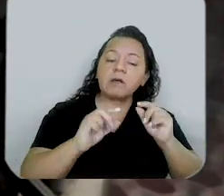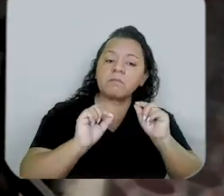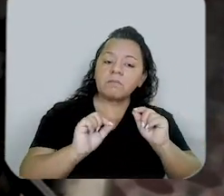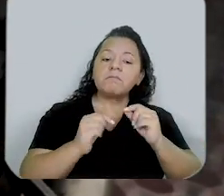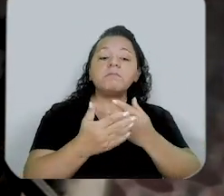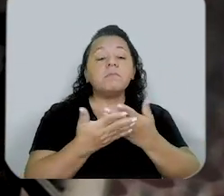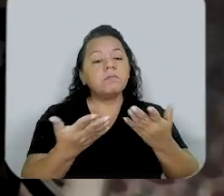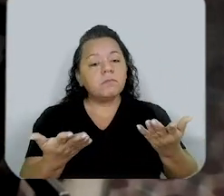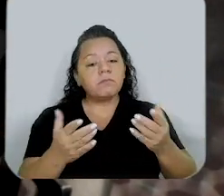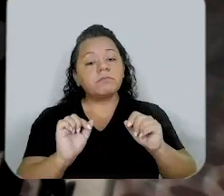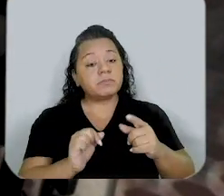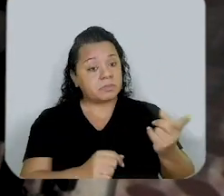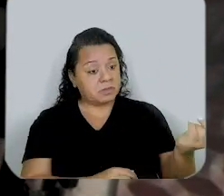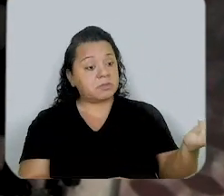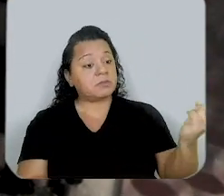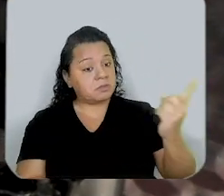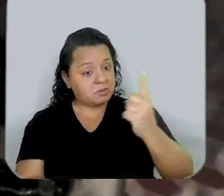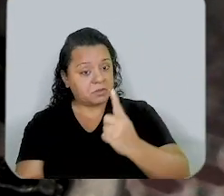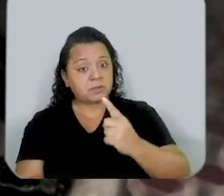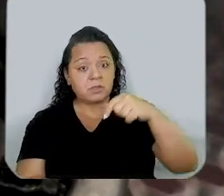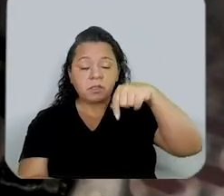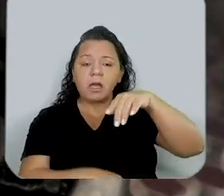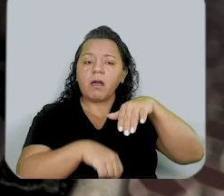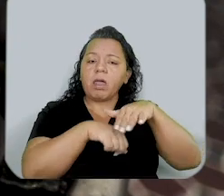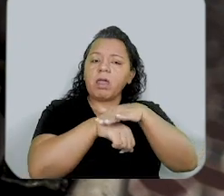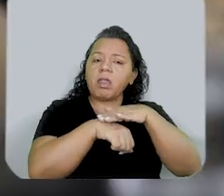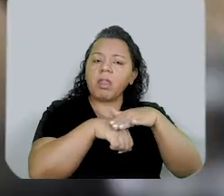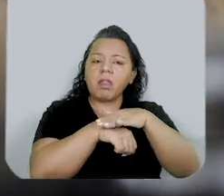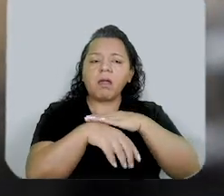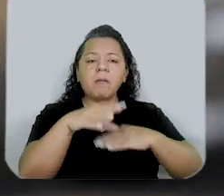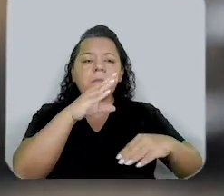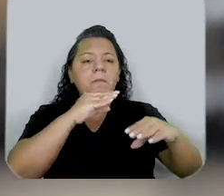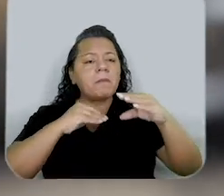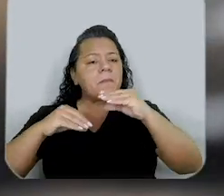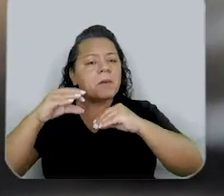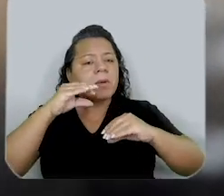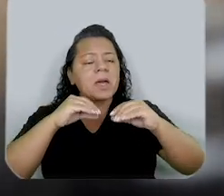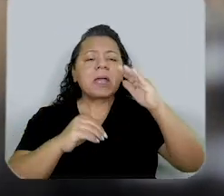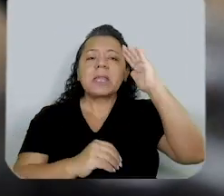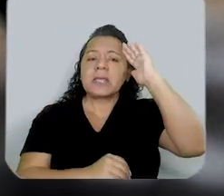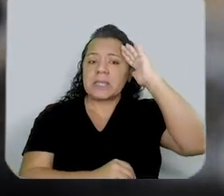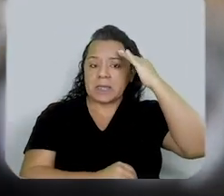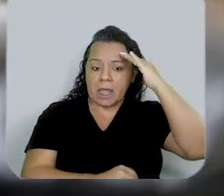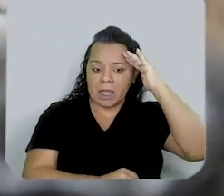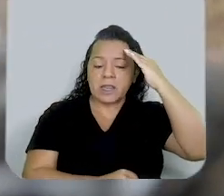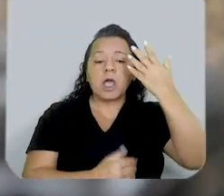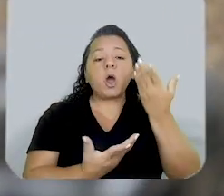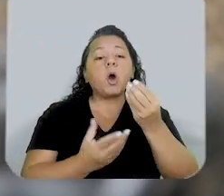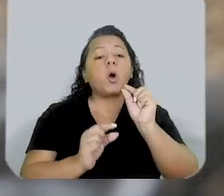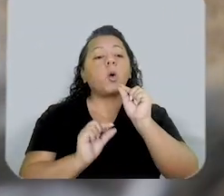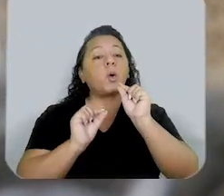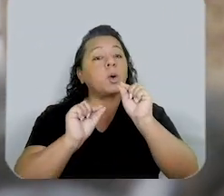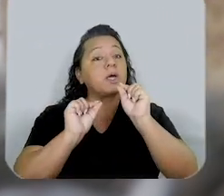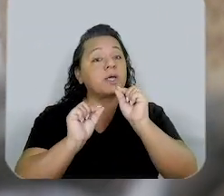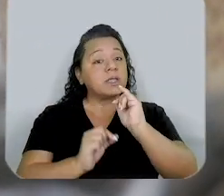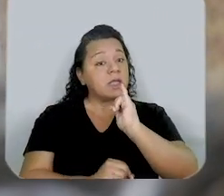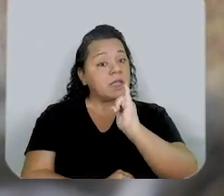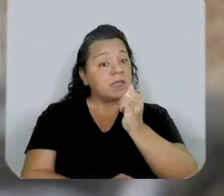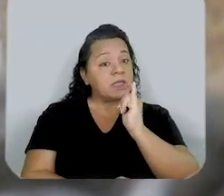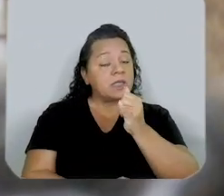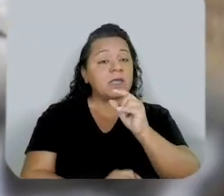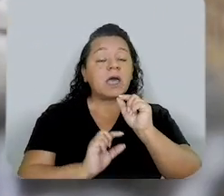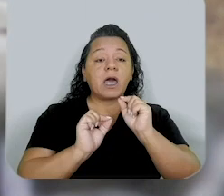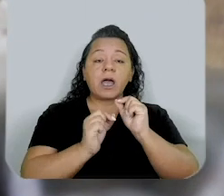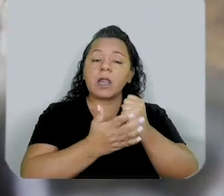né, conversar. E depois ela entendeu o que a gente estava querendo dizer e ajudou a gente a construir essa estrutura que nós